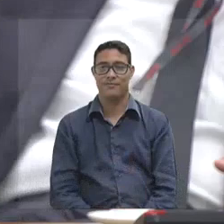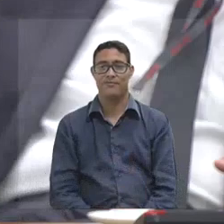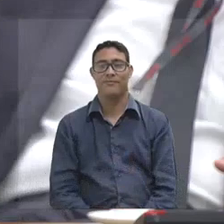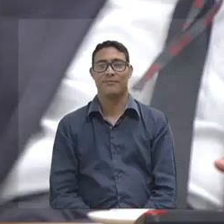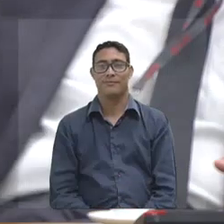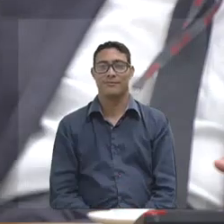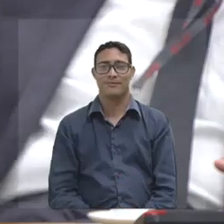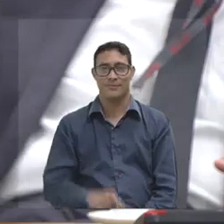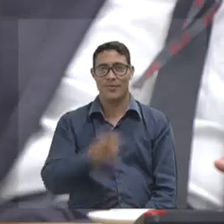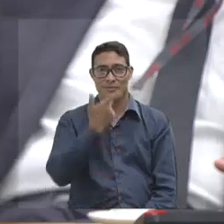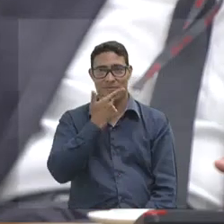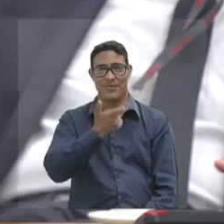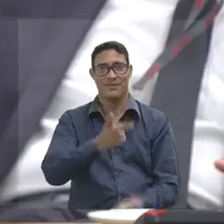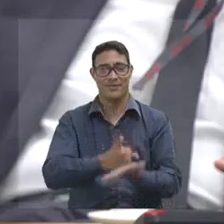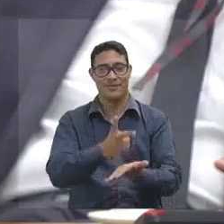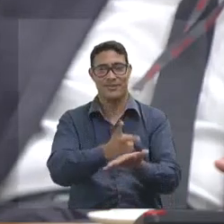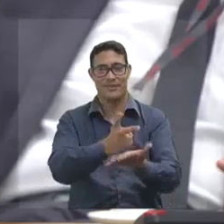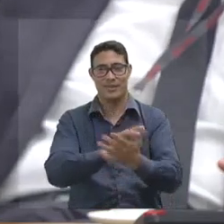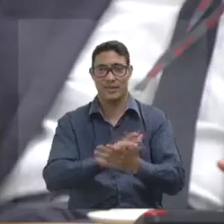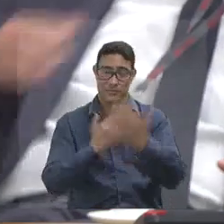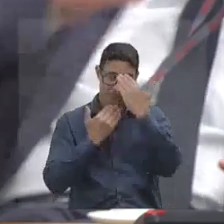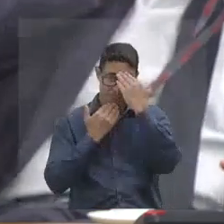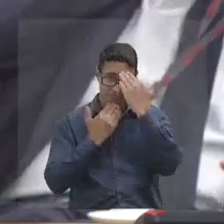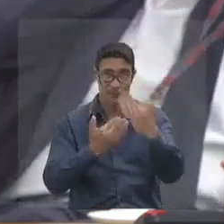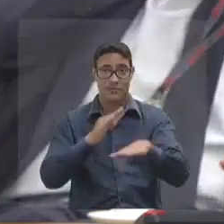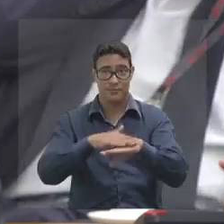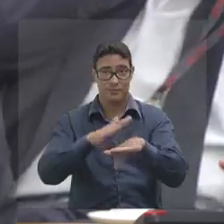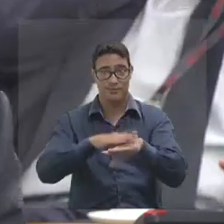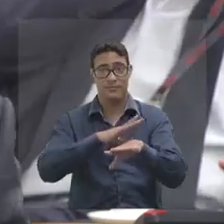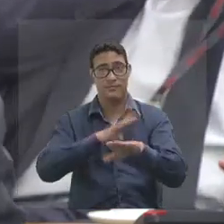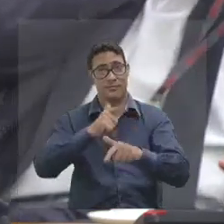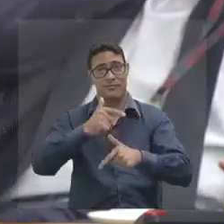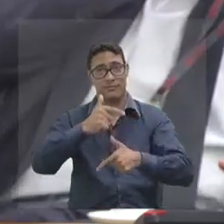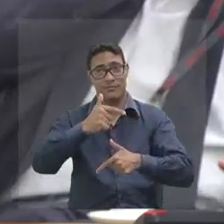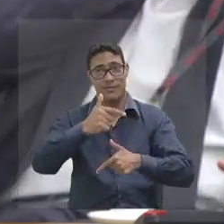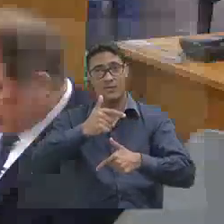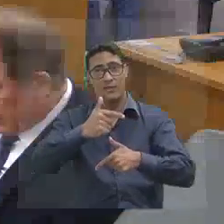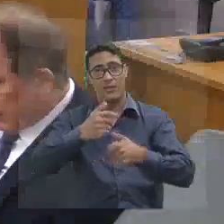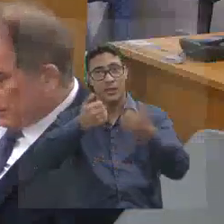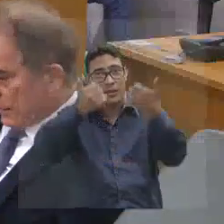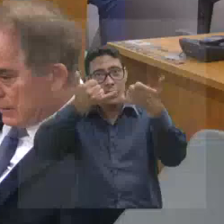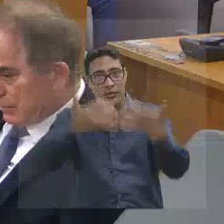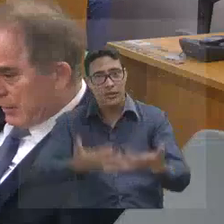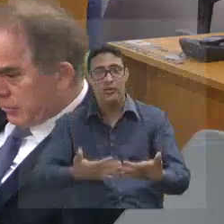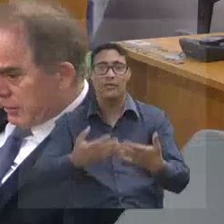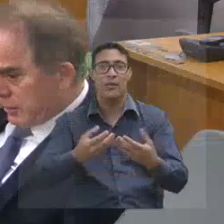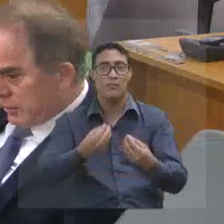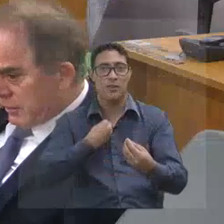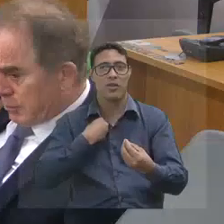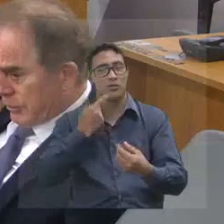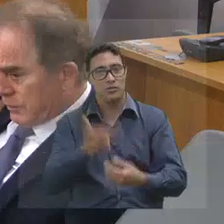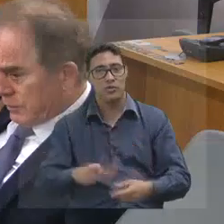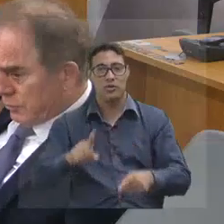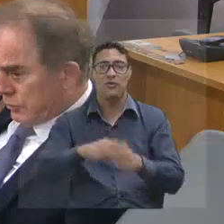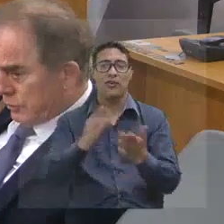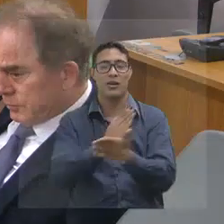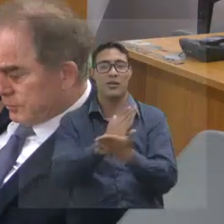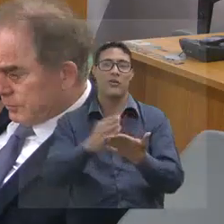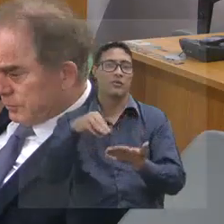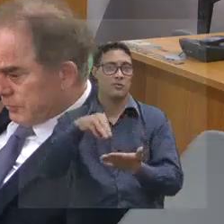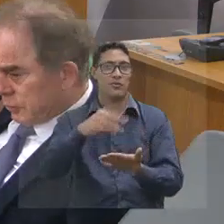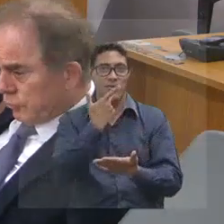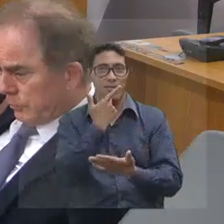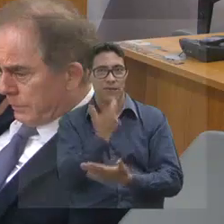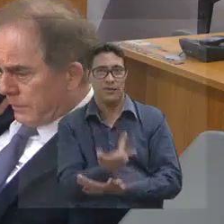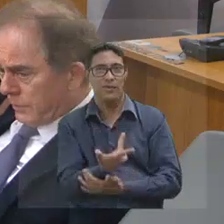e a palavra eu agradeço a vossa excelência a concessão desses minutos na realidade eu não falei nem